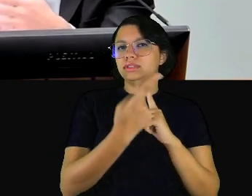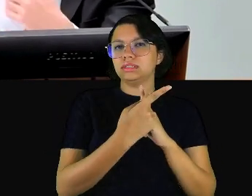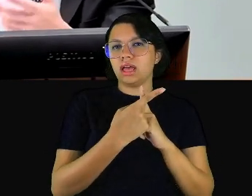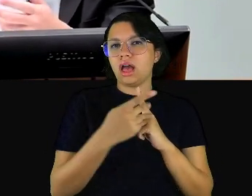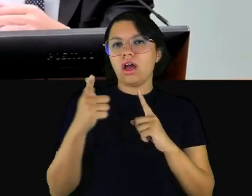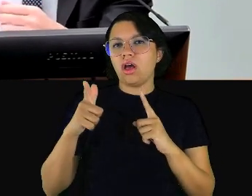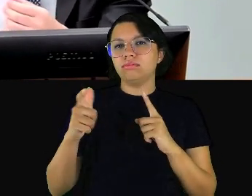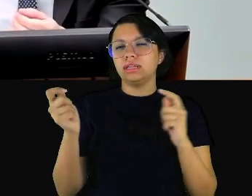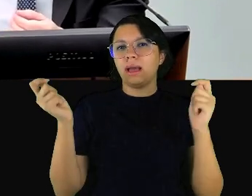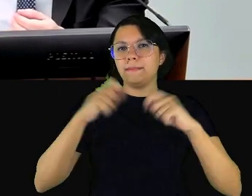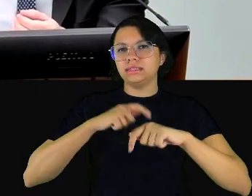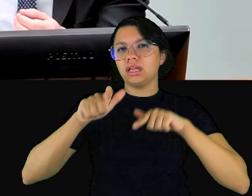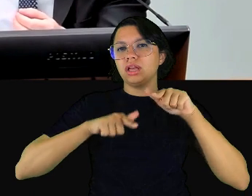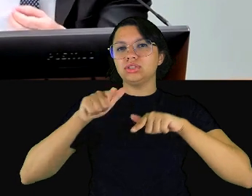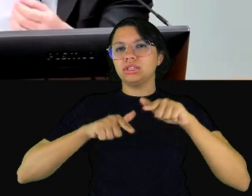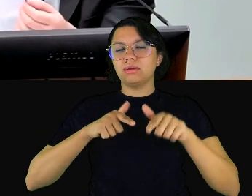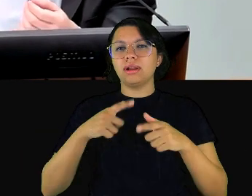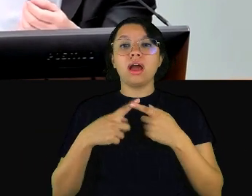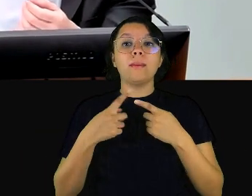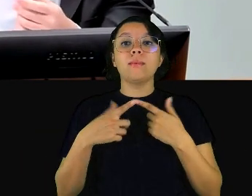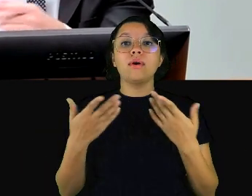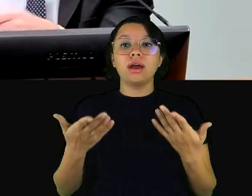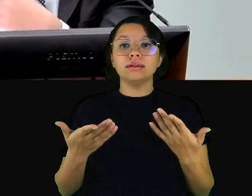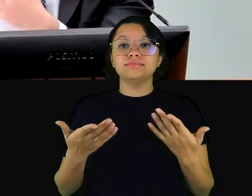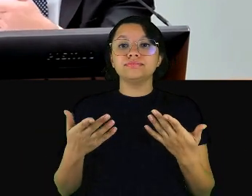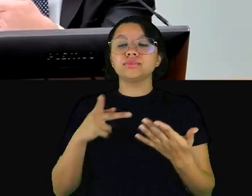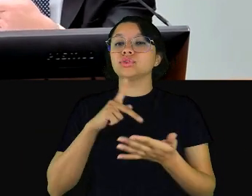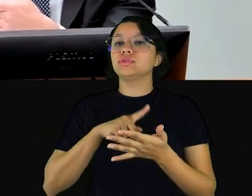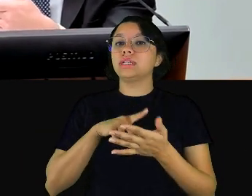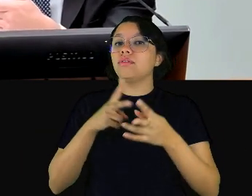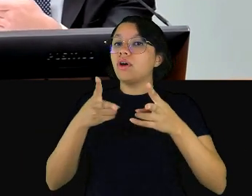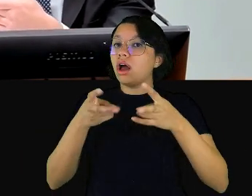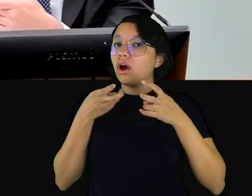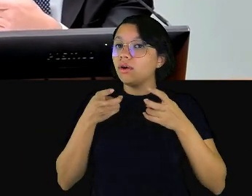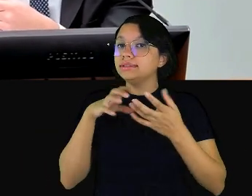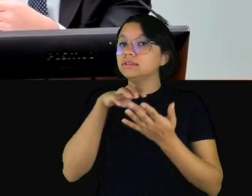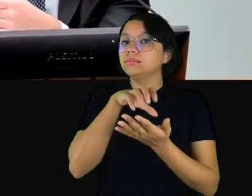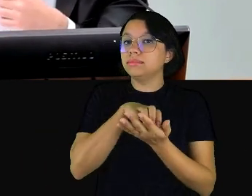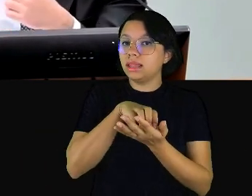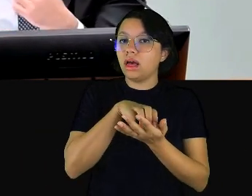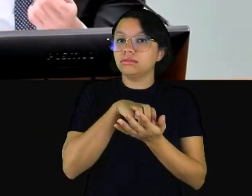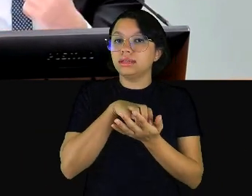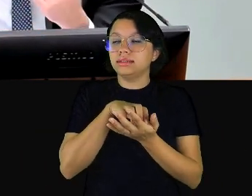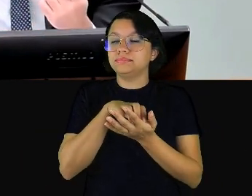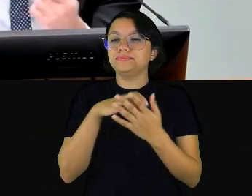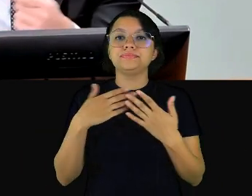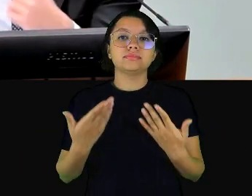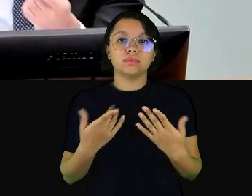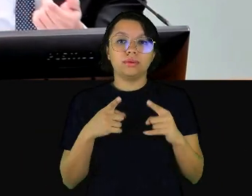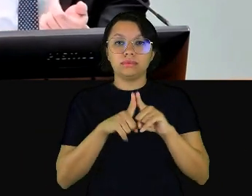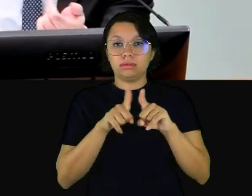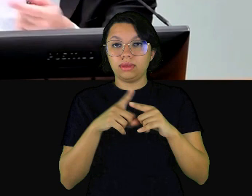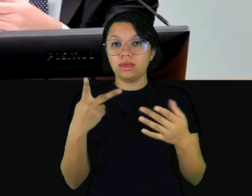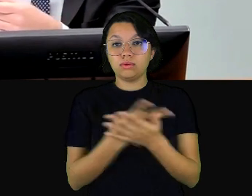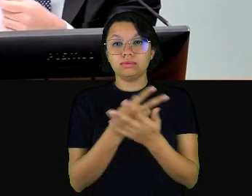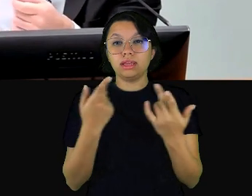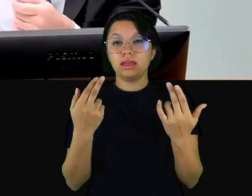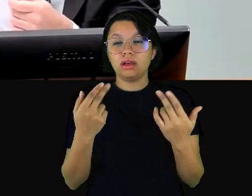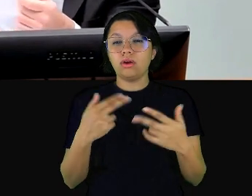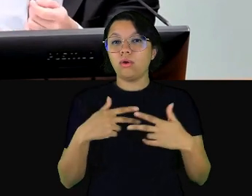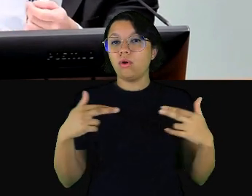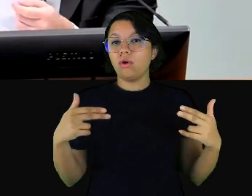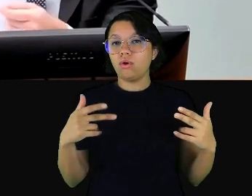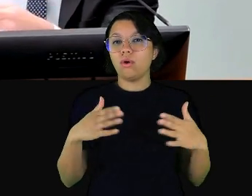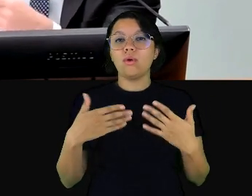previdenciária, de incapacidade laborativa, porque, afinal de contas, de fato, foi reconhecido pela autarquia. E também acontece a mesma